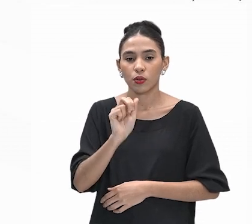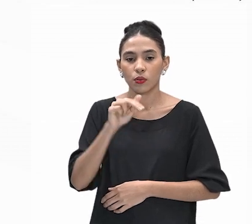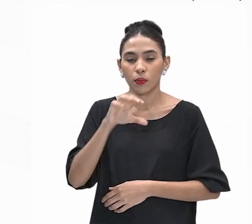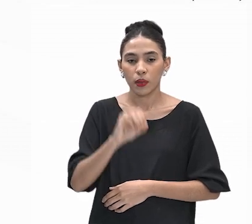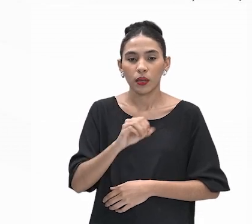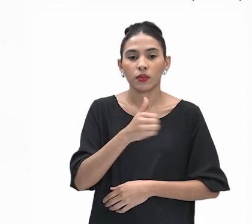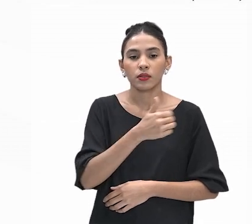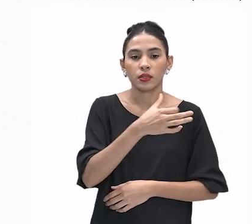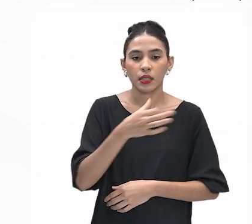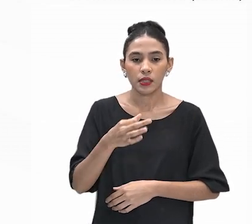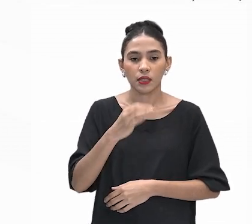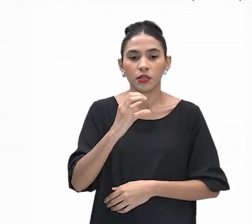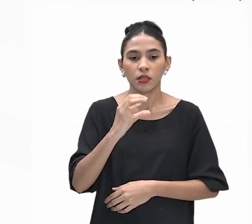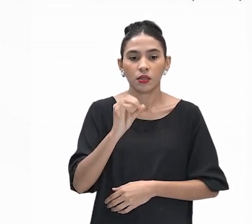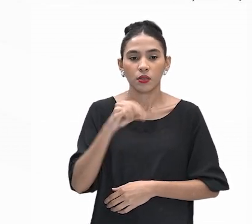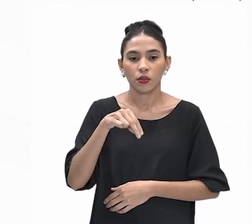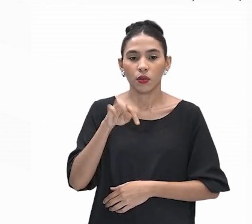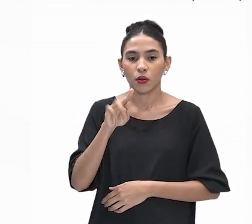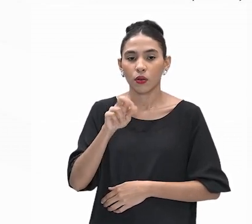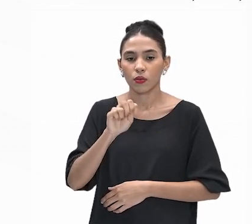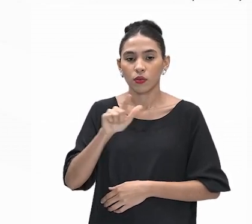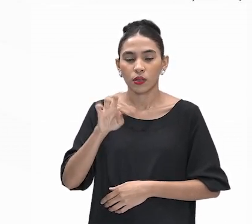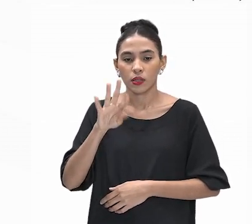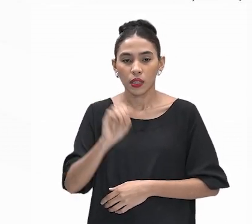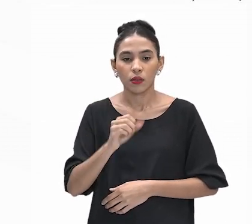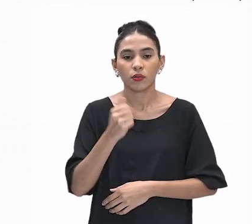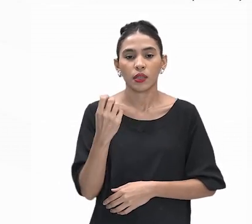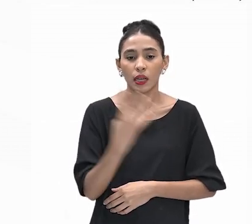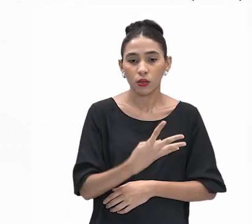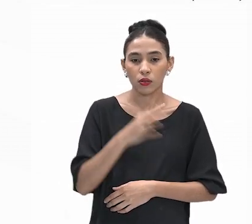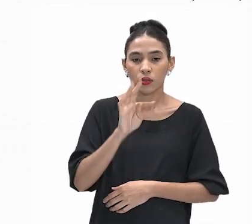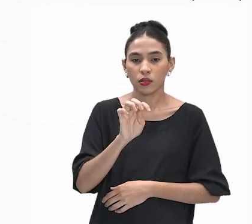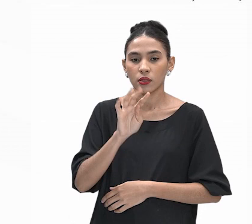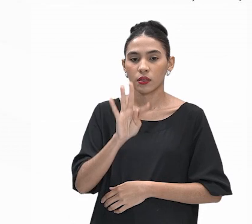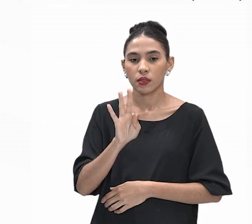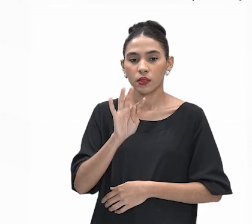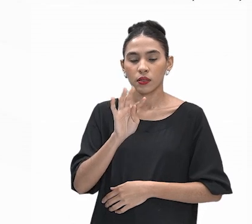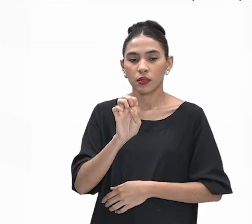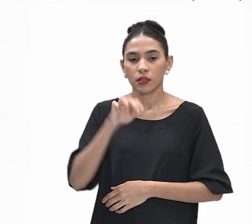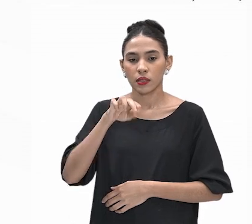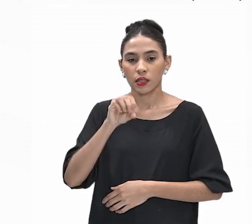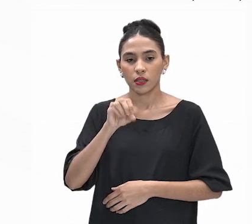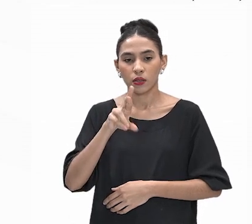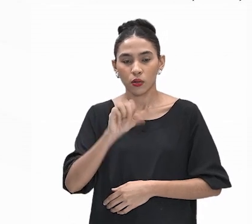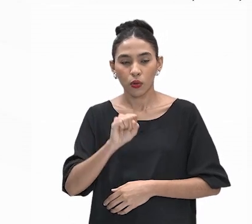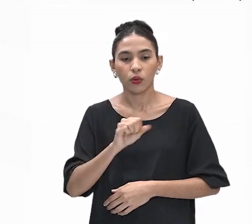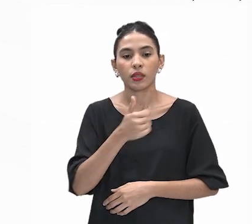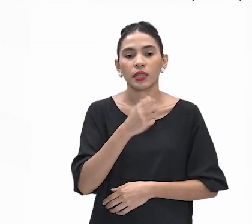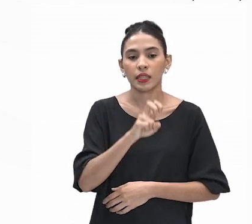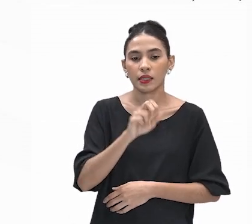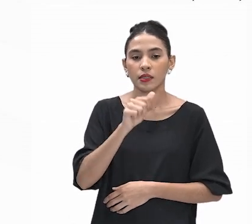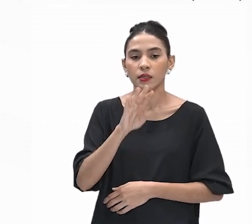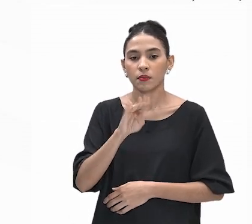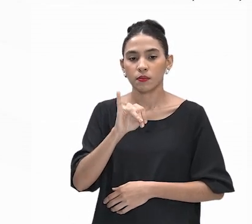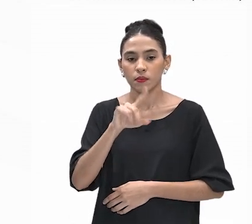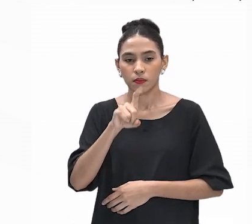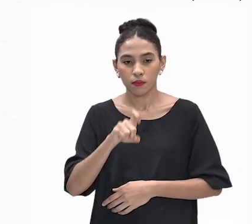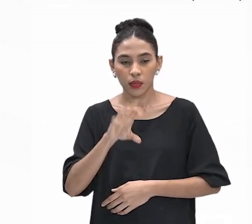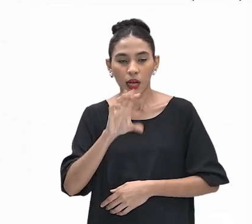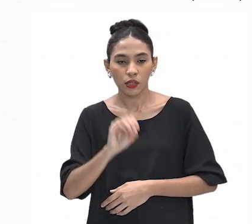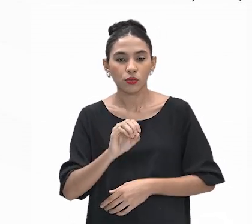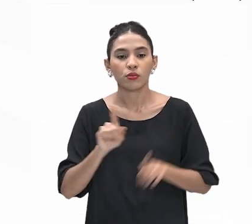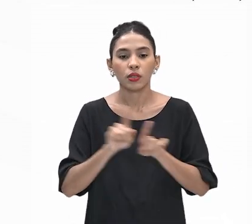18 contraltos, 14 tenores e 15 baixos, além de 2 pianistas, um maestro assistente